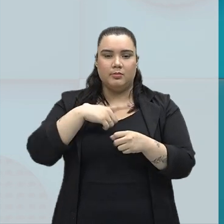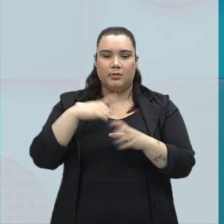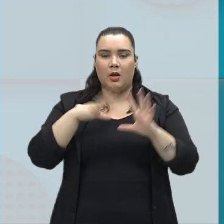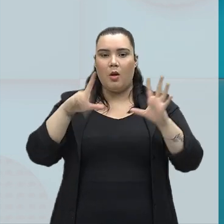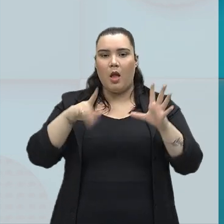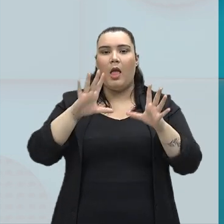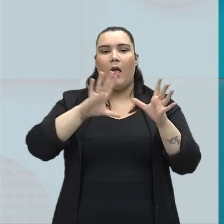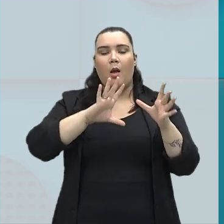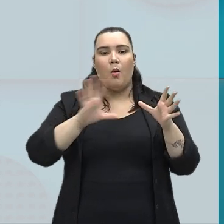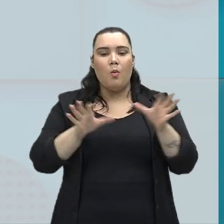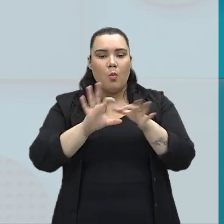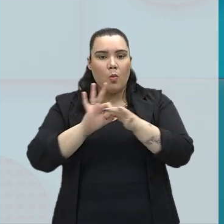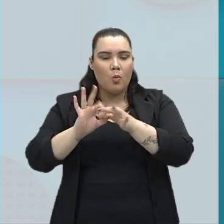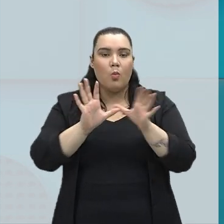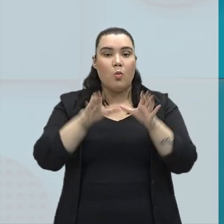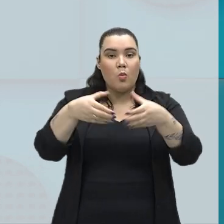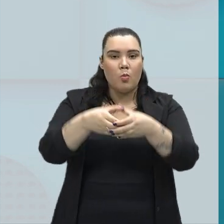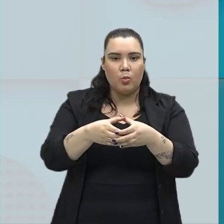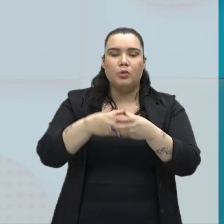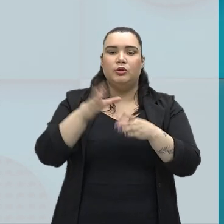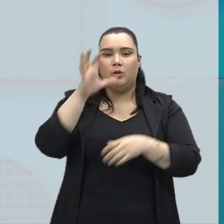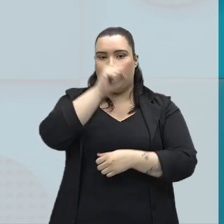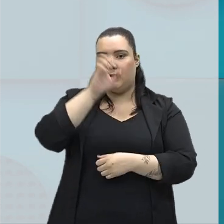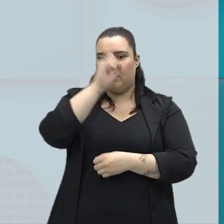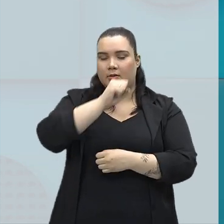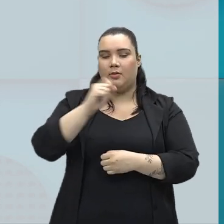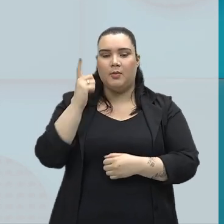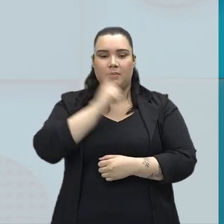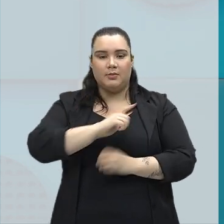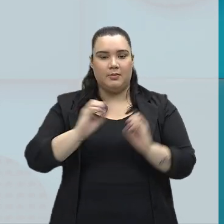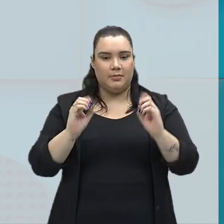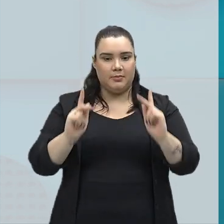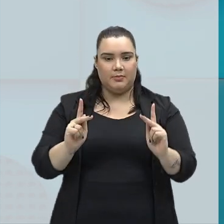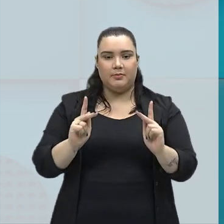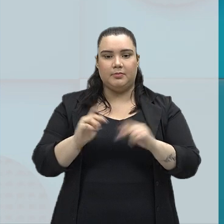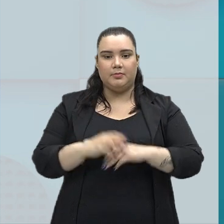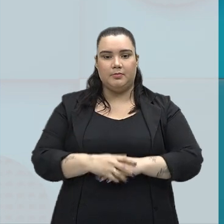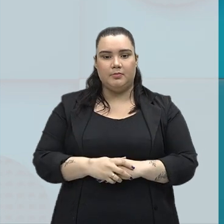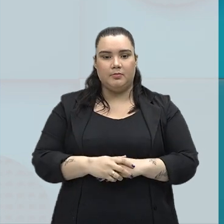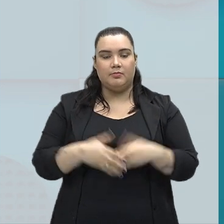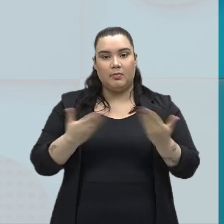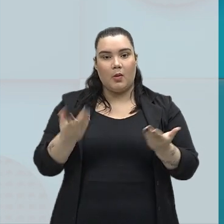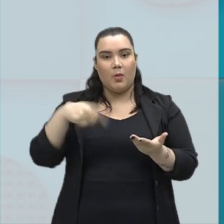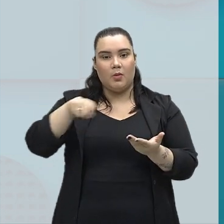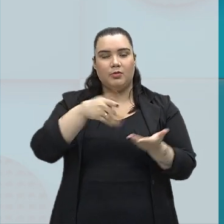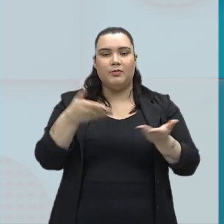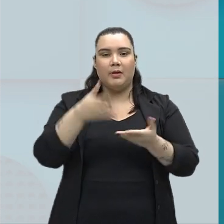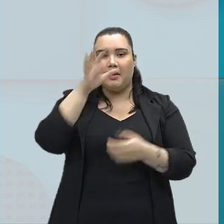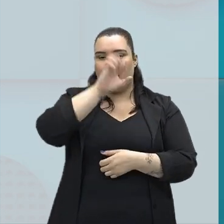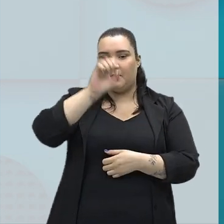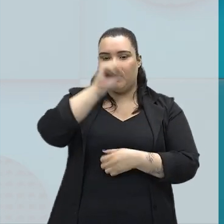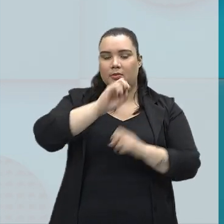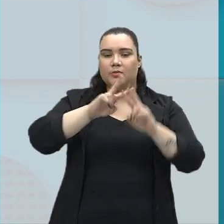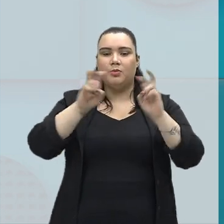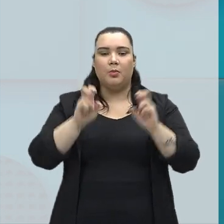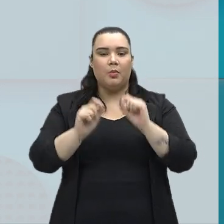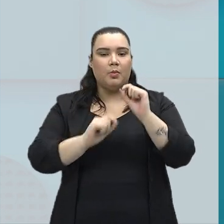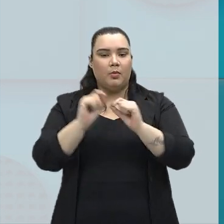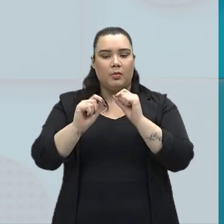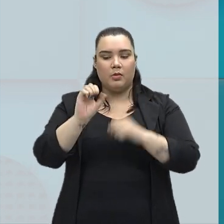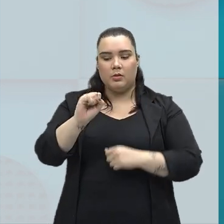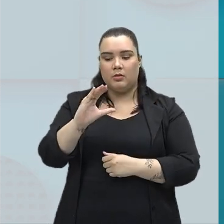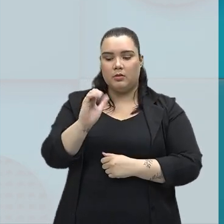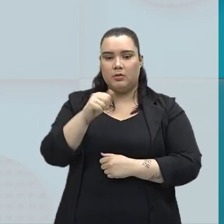o texto, que aí vai dar tudo certo, ok? E vocês aprenderam hoje a trabalhar com